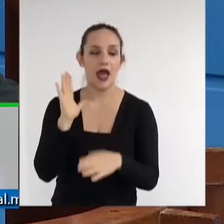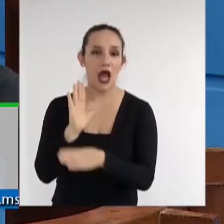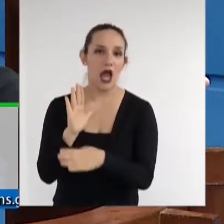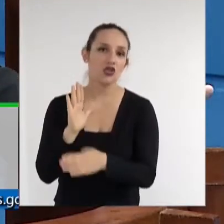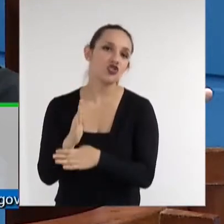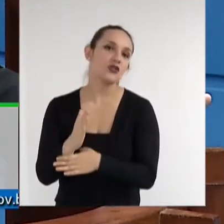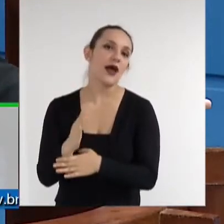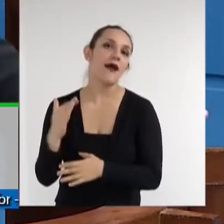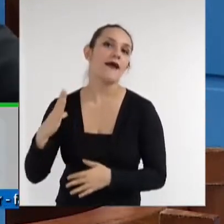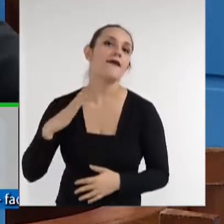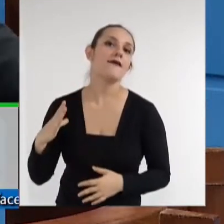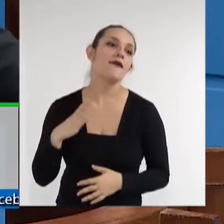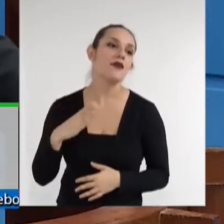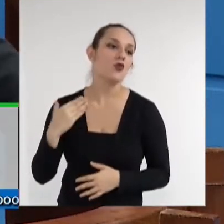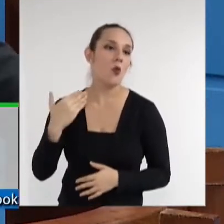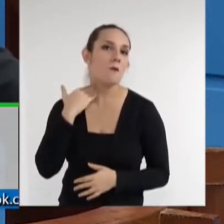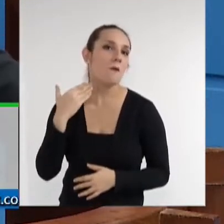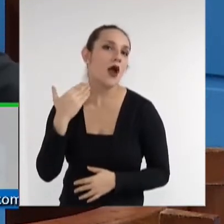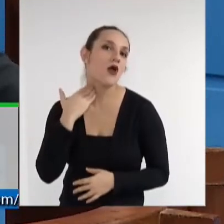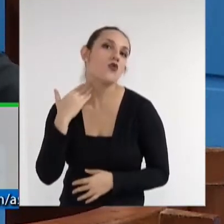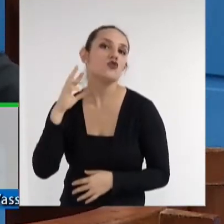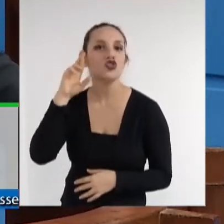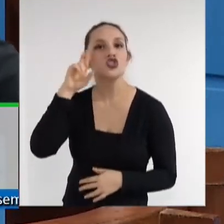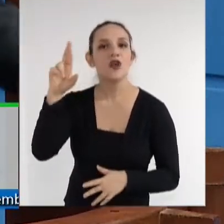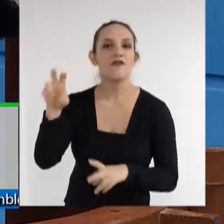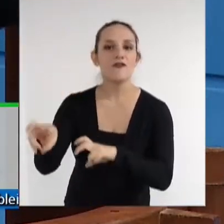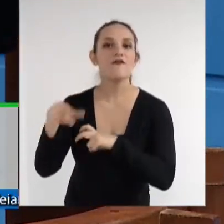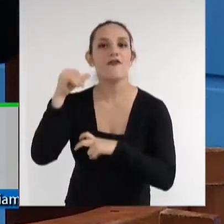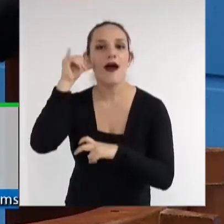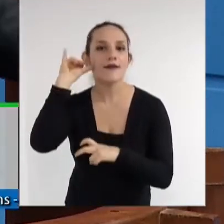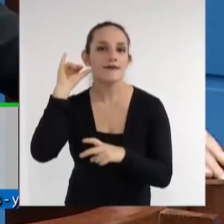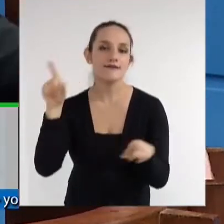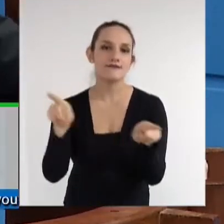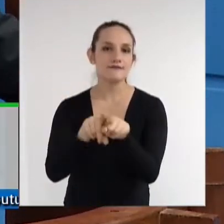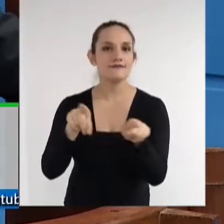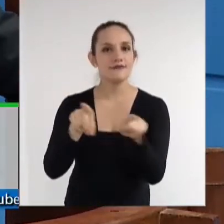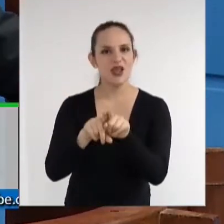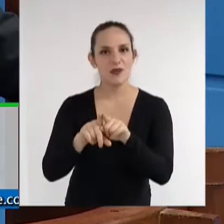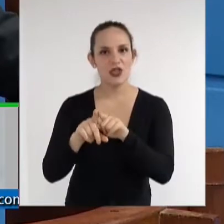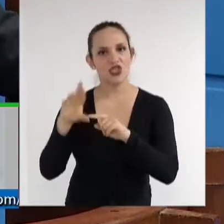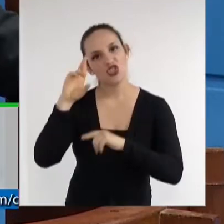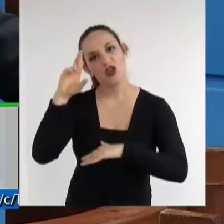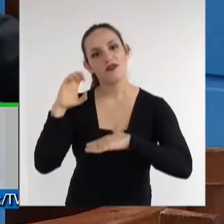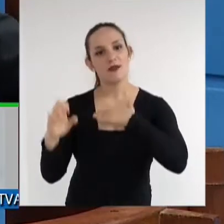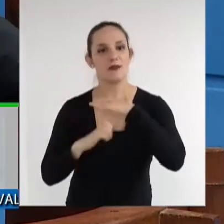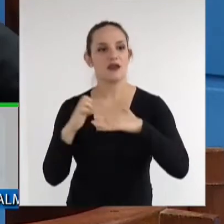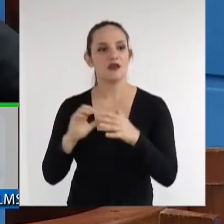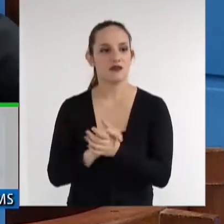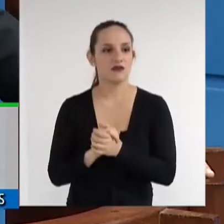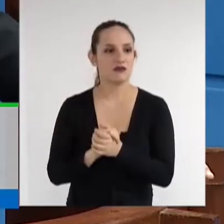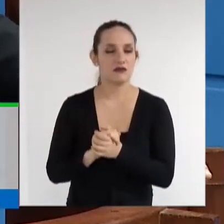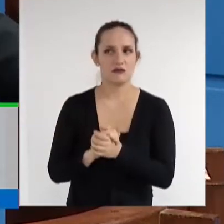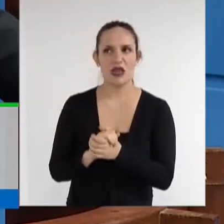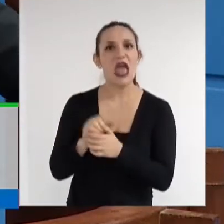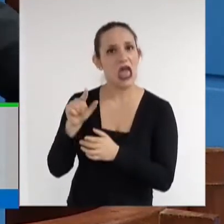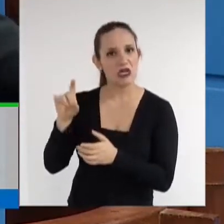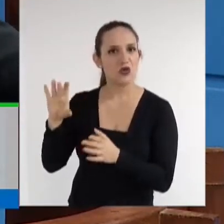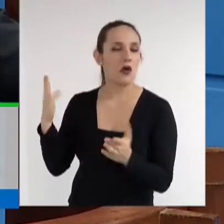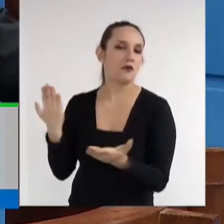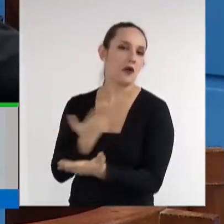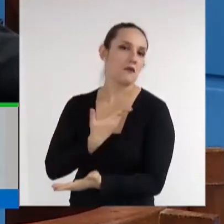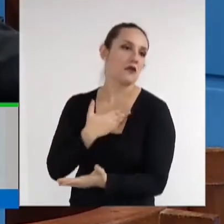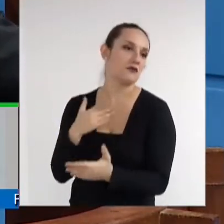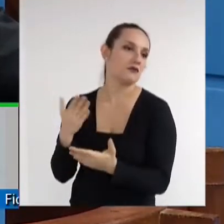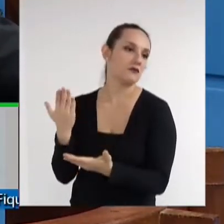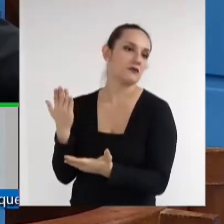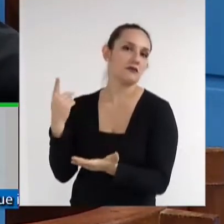banqueiros, com os latifundiários e com os grandes empresários. Nós não vemos da parte desse governo